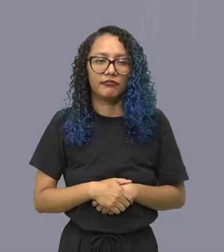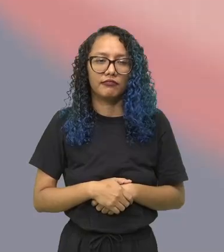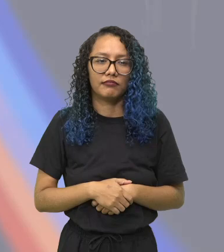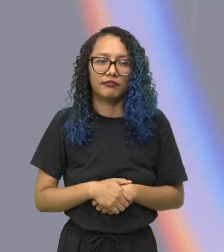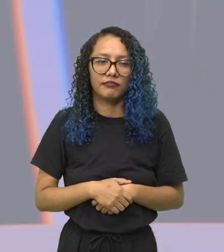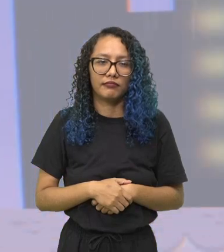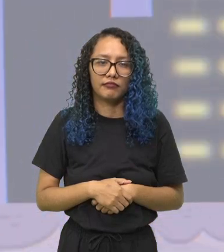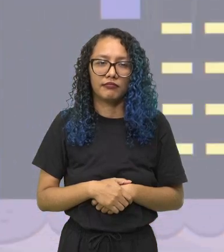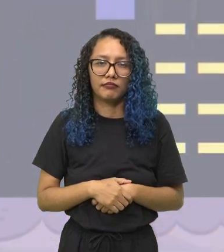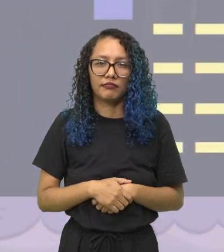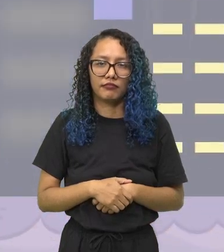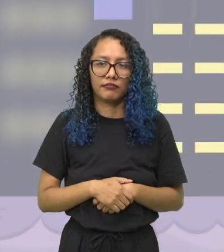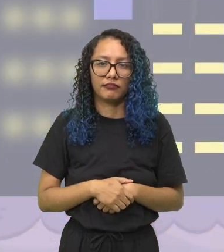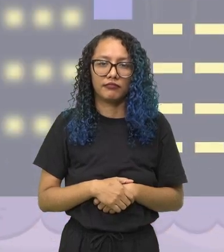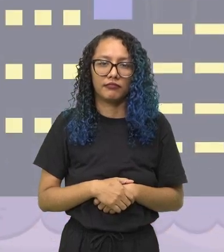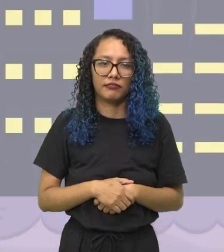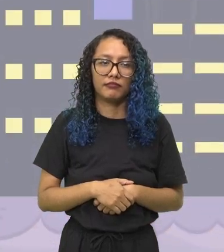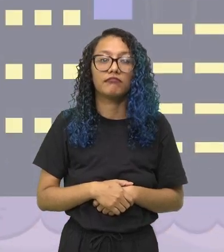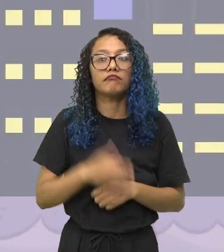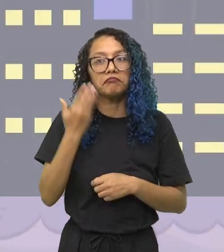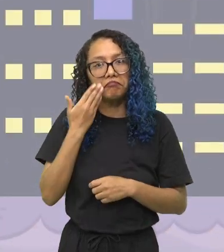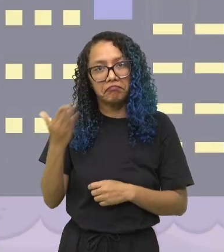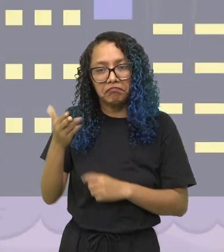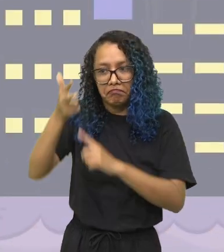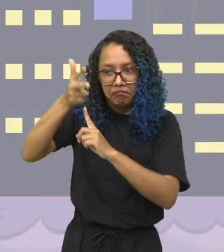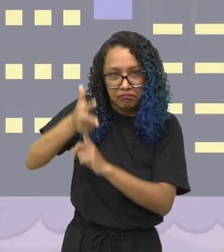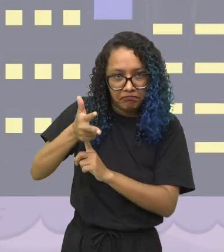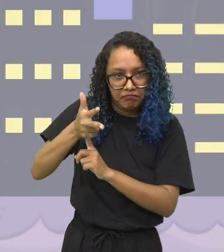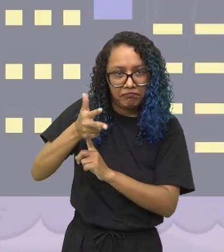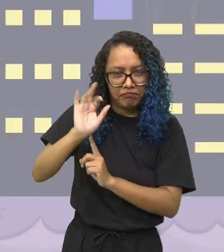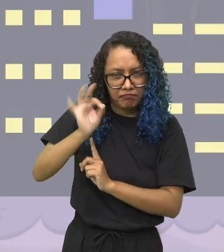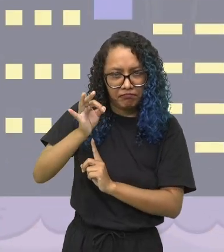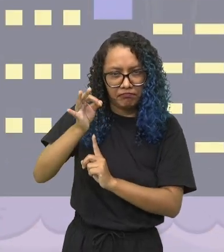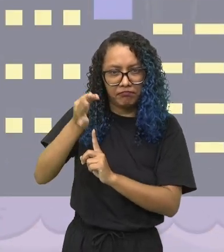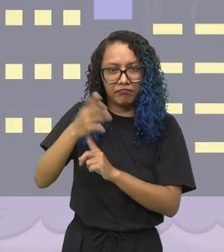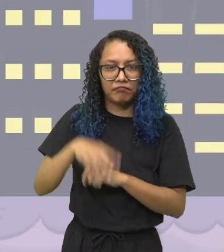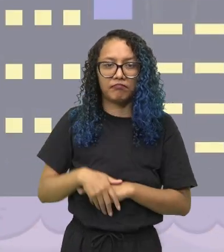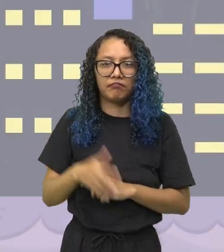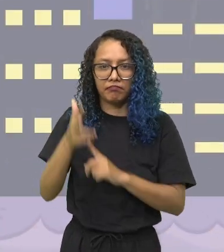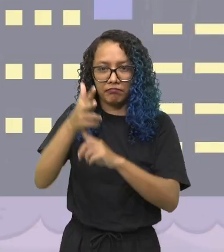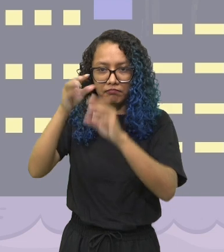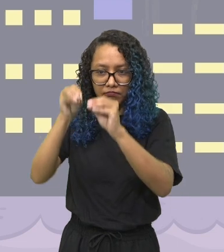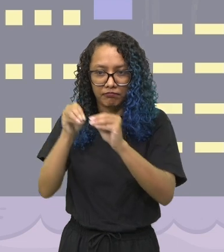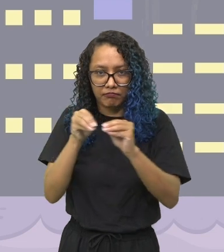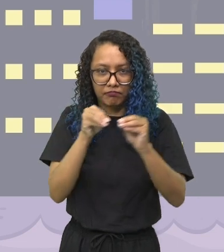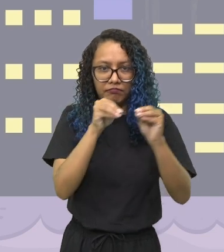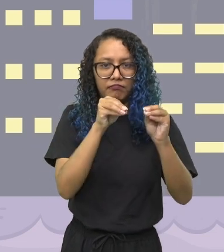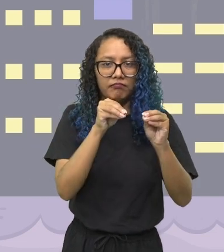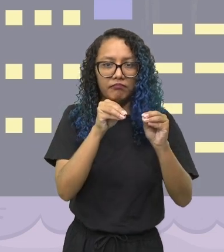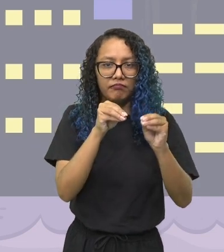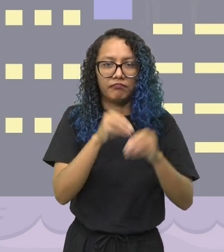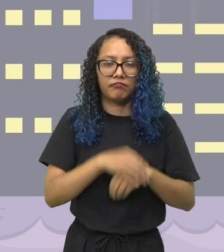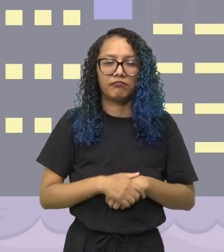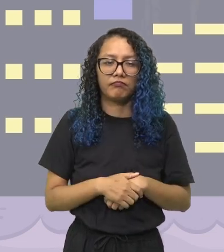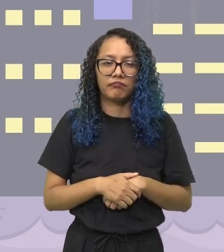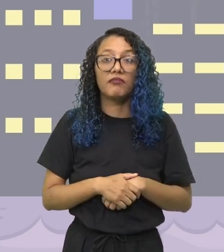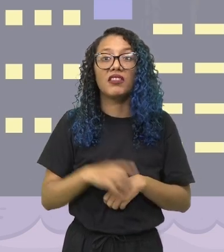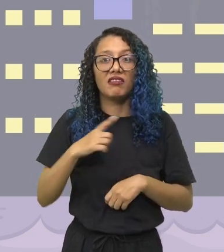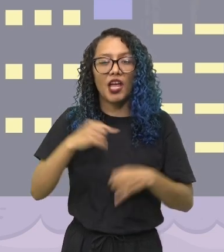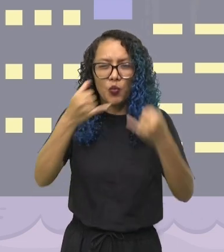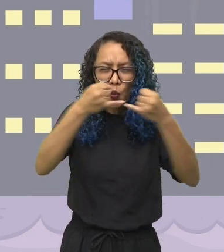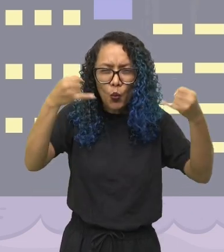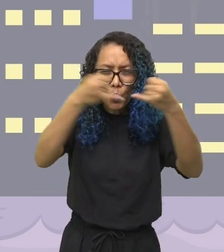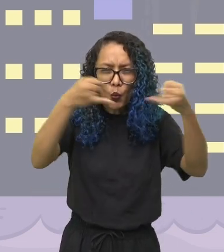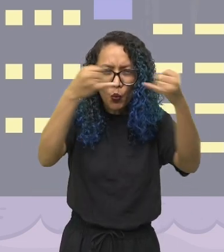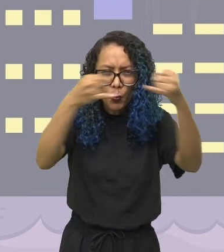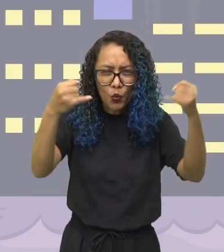né, através de condutos da torre, vai ser levada até a subestação,